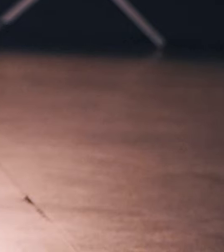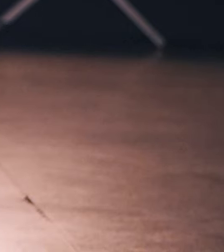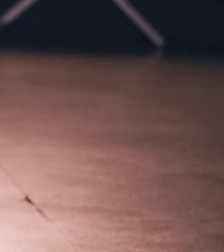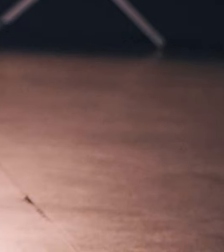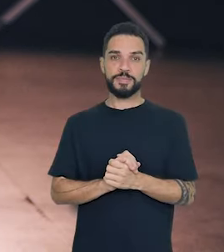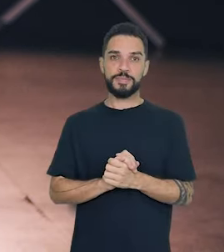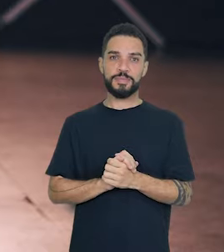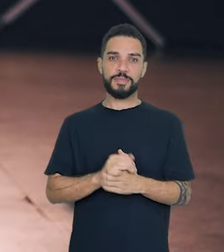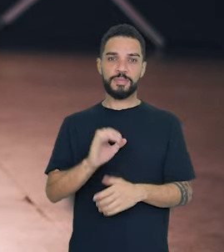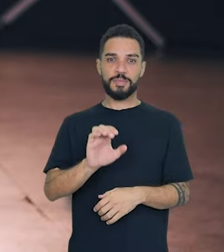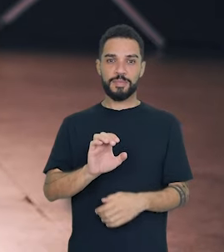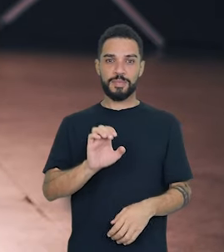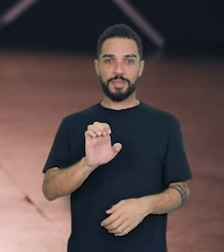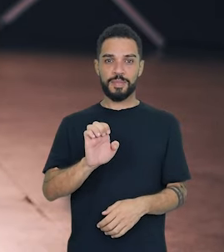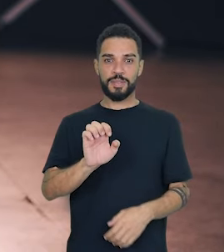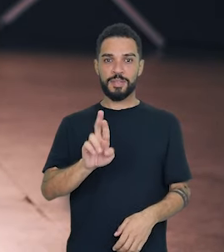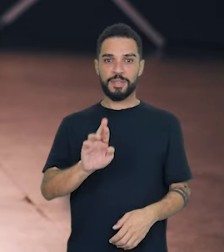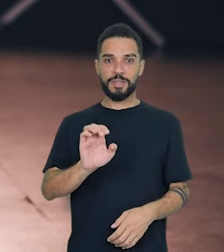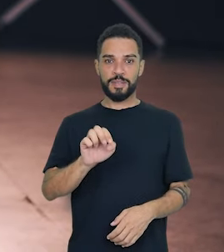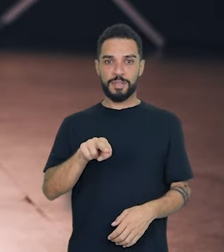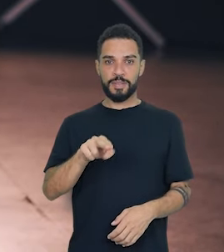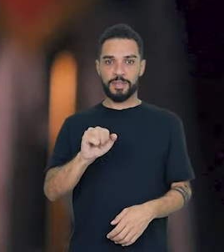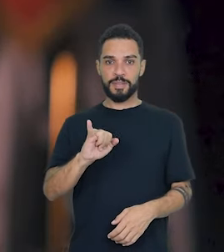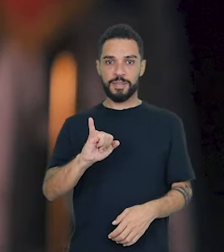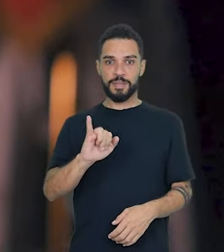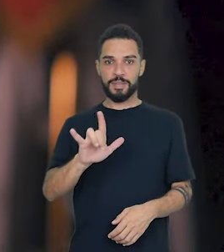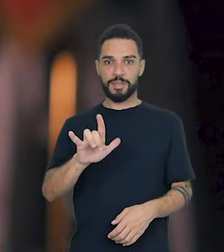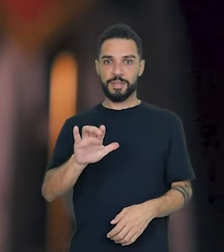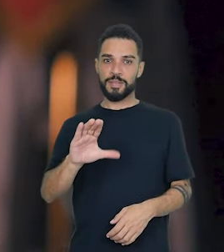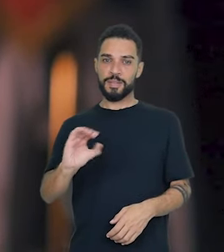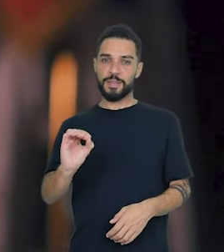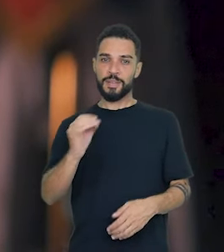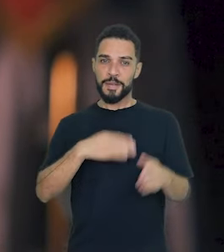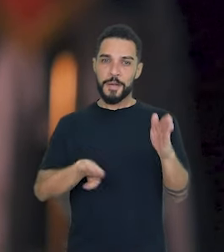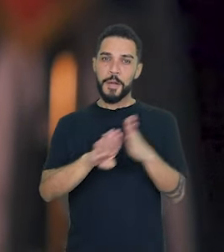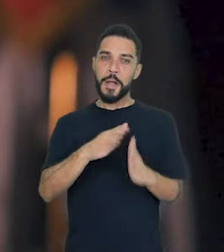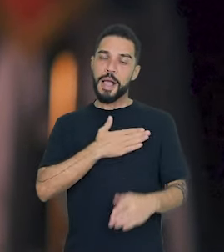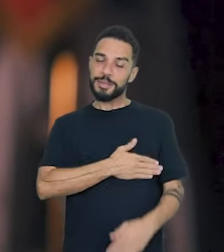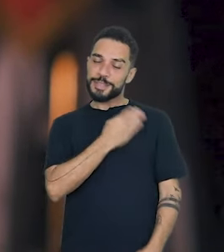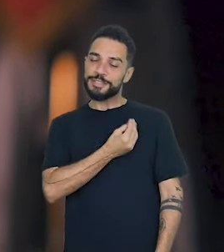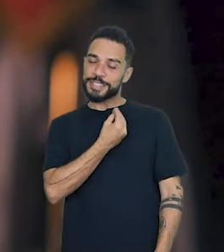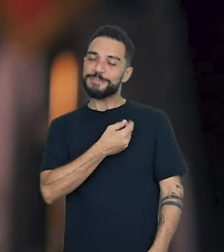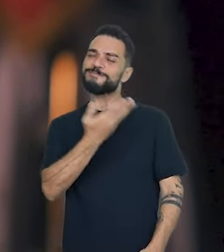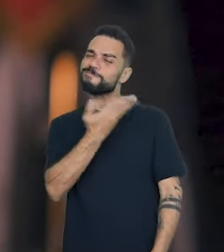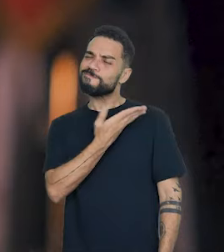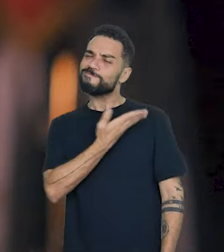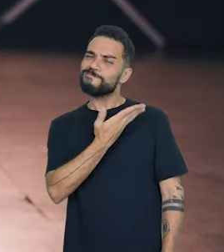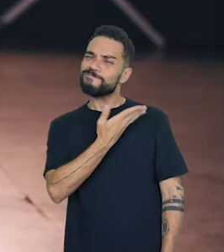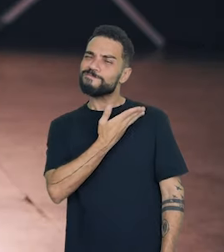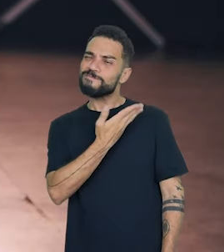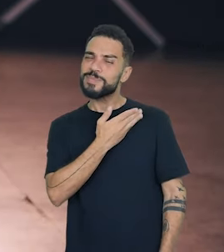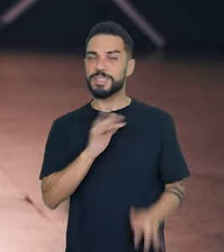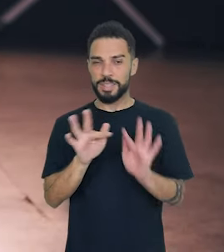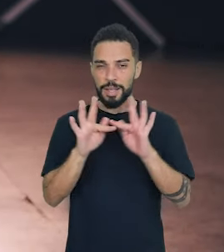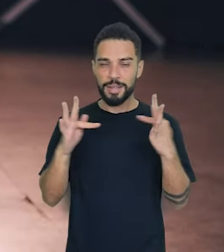O Irineu, em 1980, ele chegou na minha vida, né, como se fosse um anjo negro, muito amigo do meu